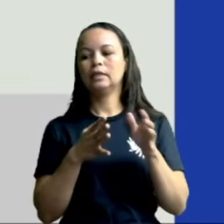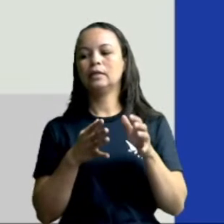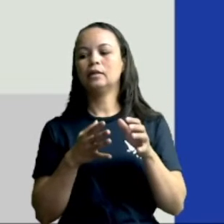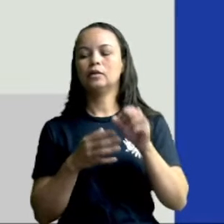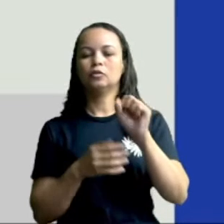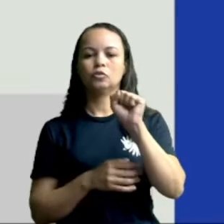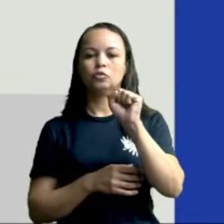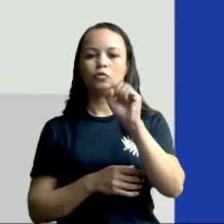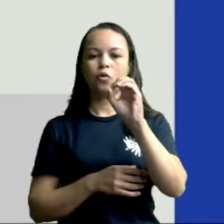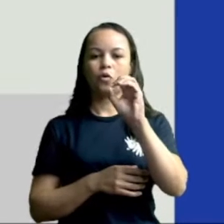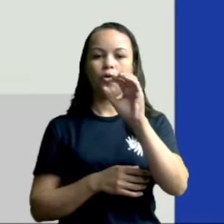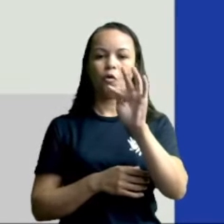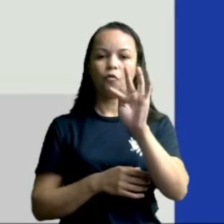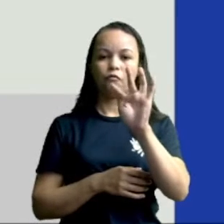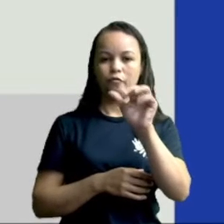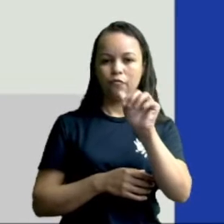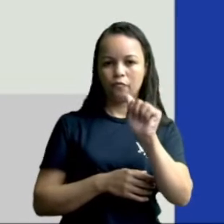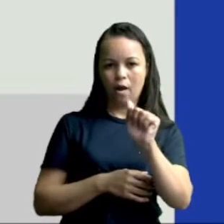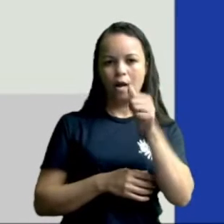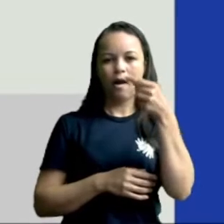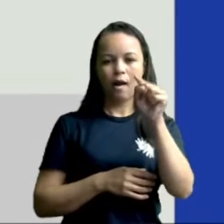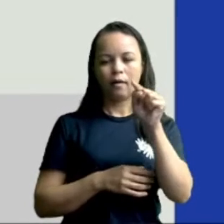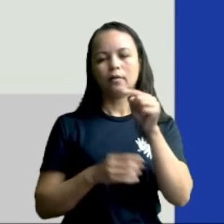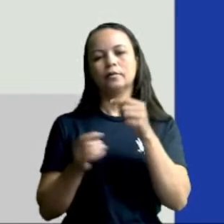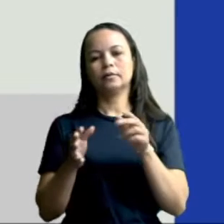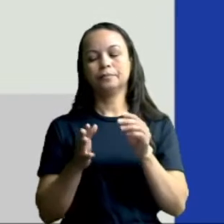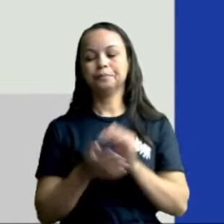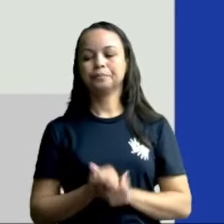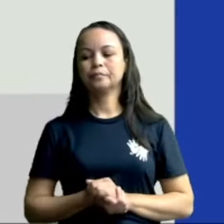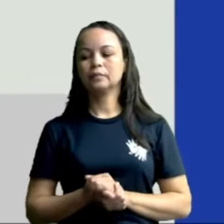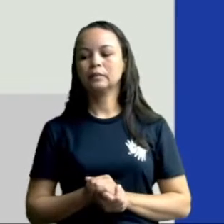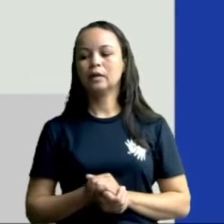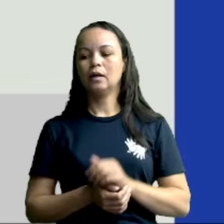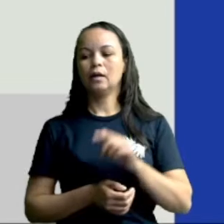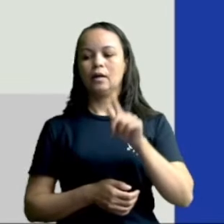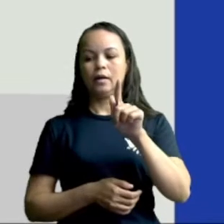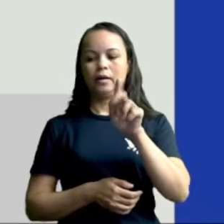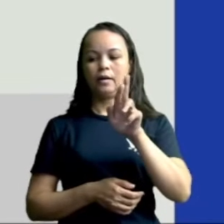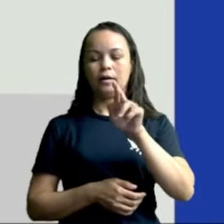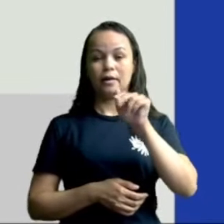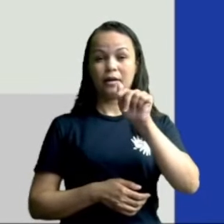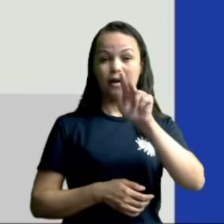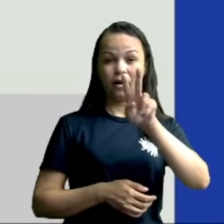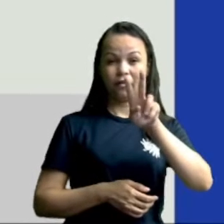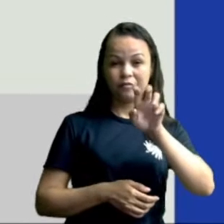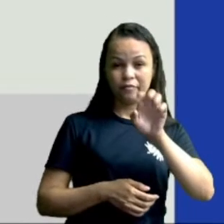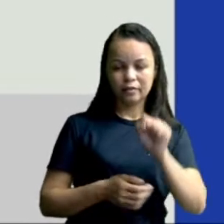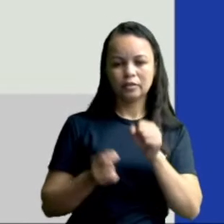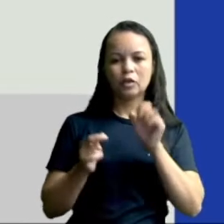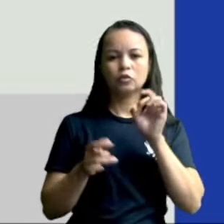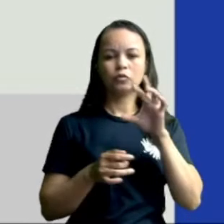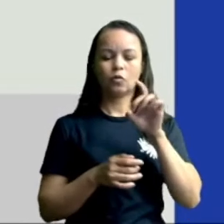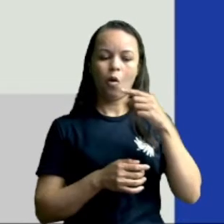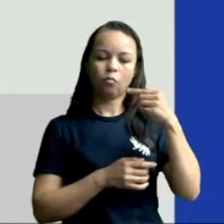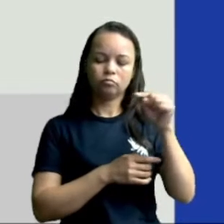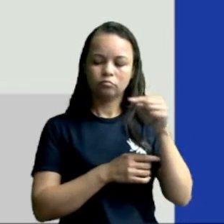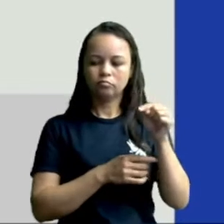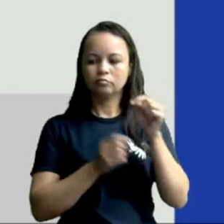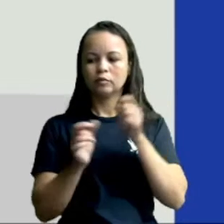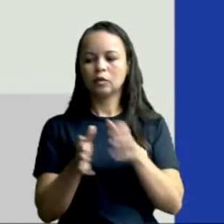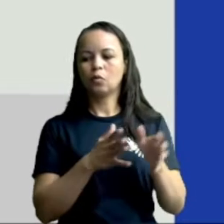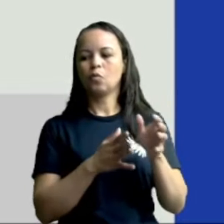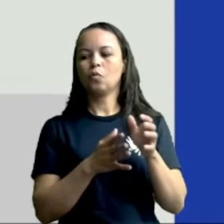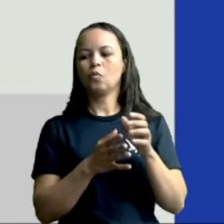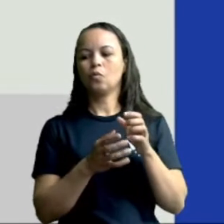elas são o contrário das agudas. Então, as palavras agudas só são acentuadas quando terminam